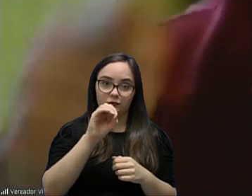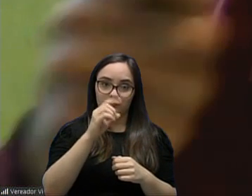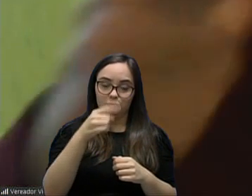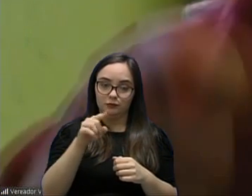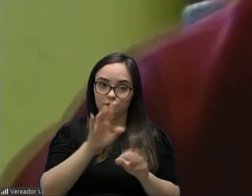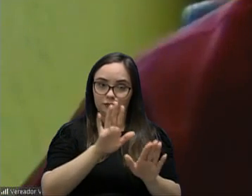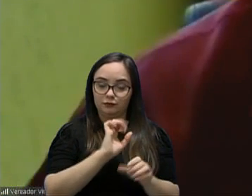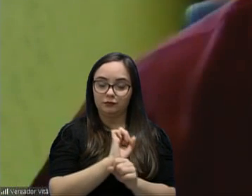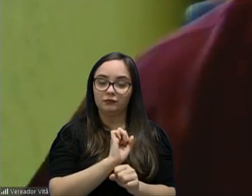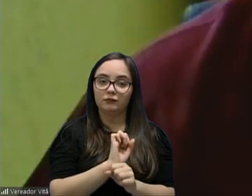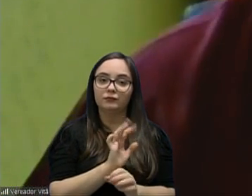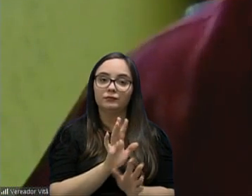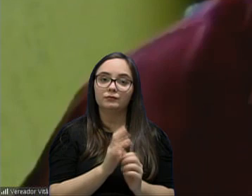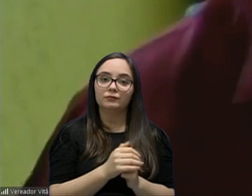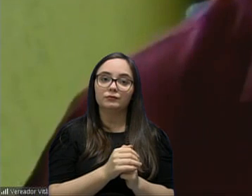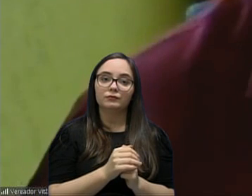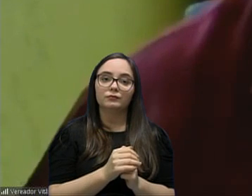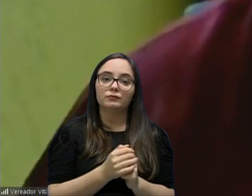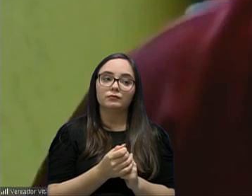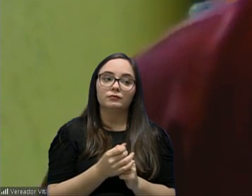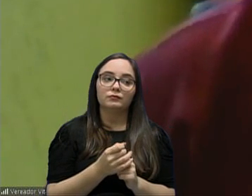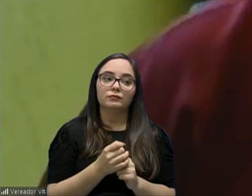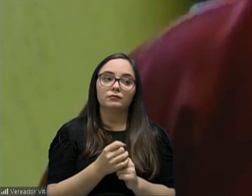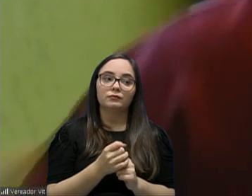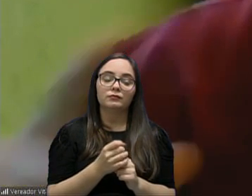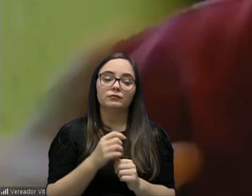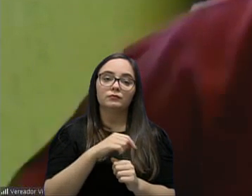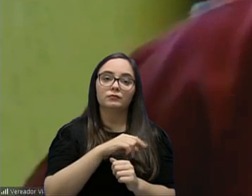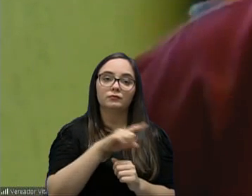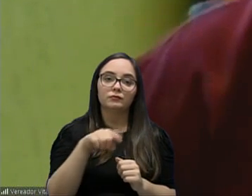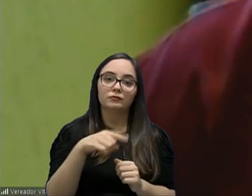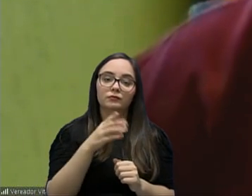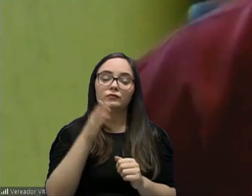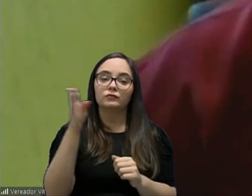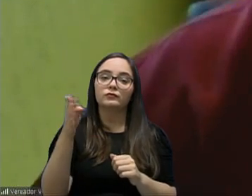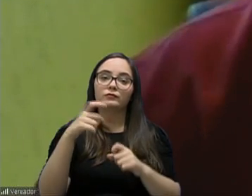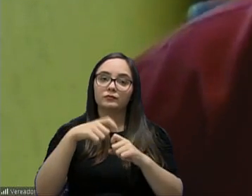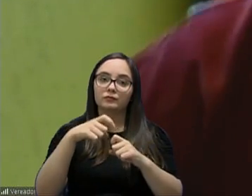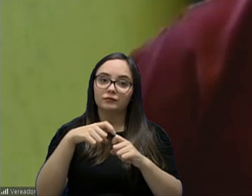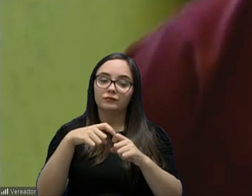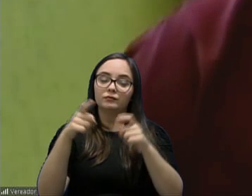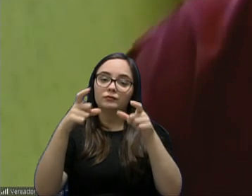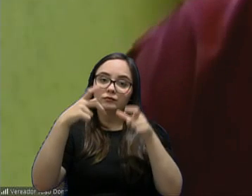termômetro digital para encaminhar as pessoas aí o mais rápido possível.